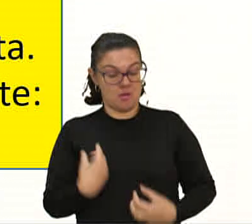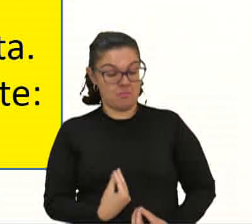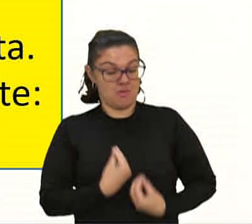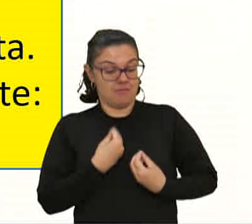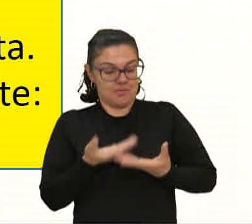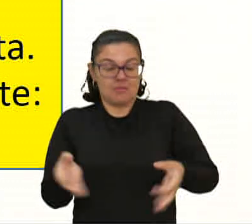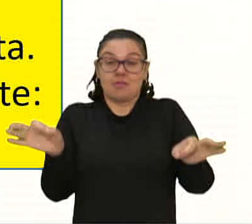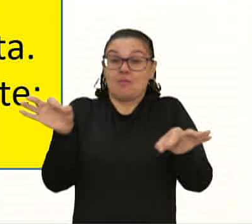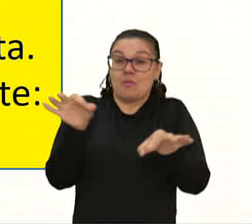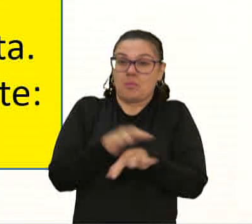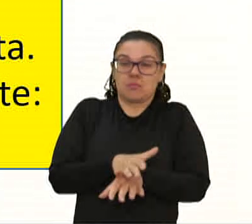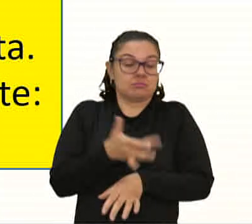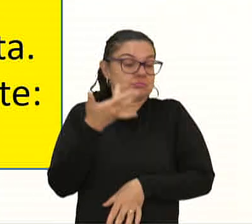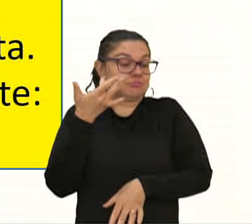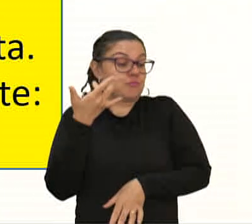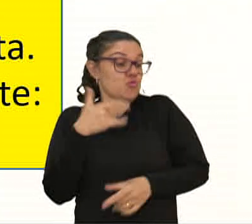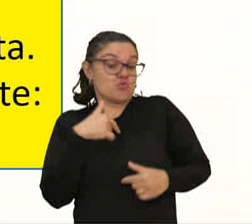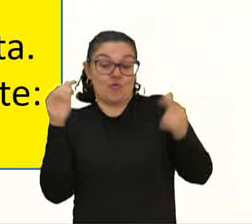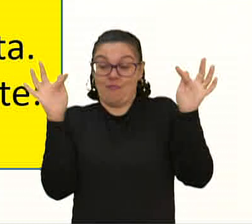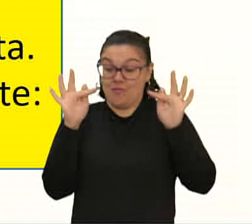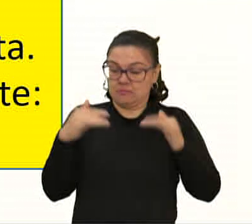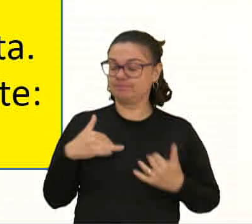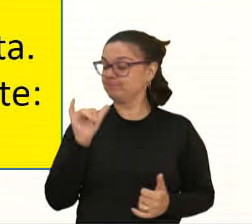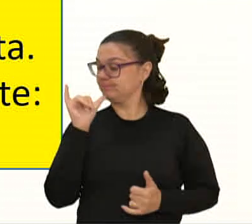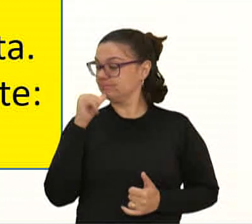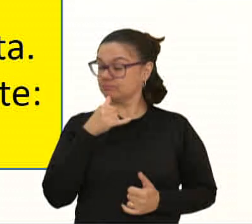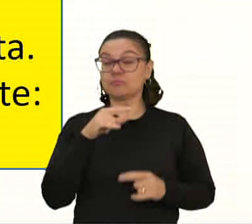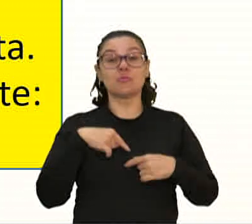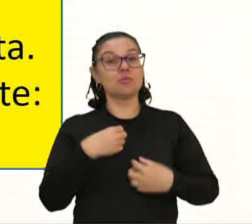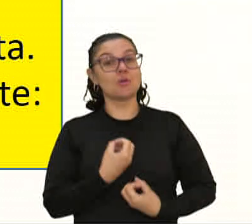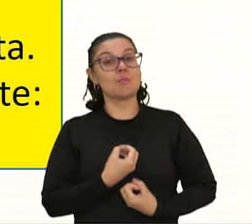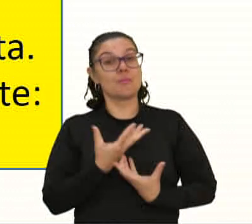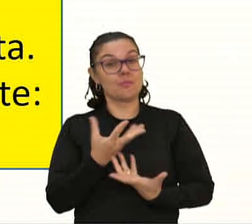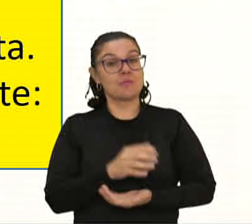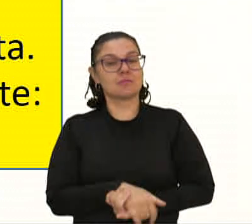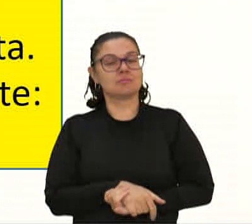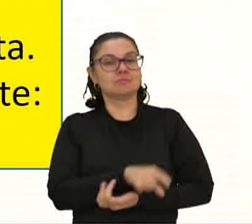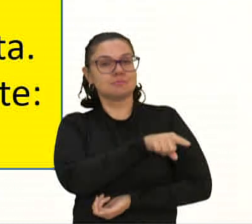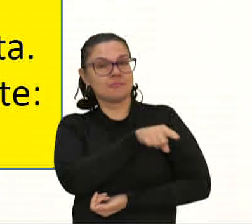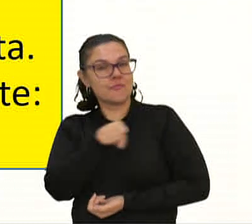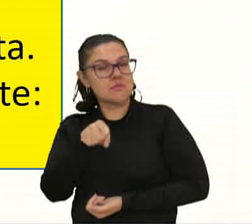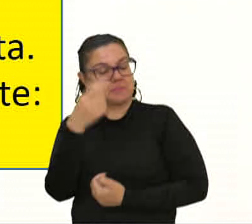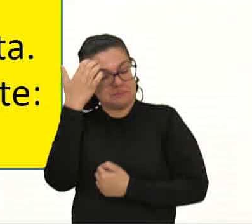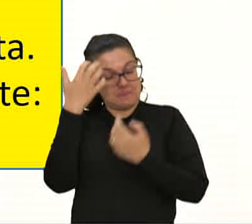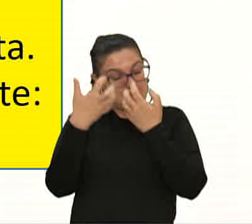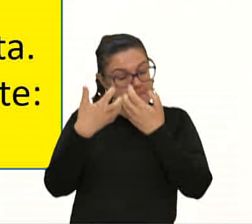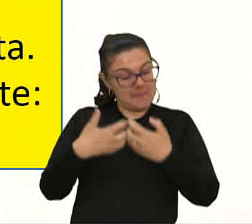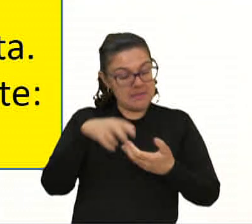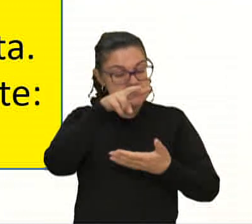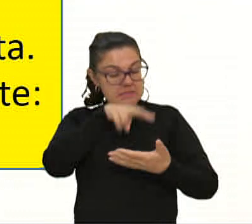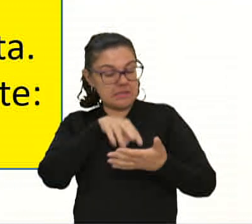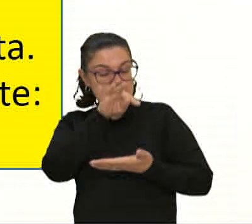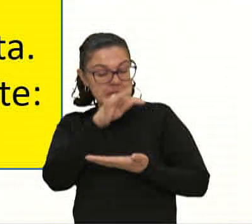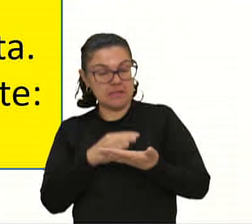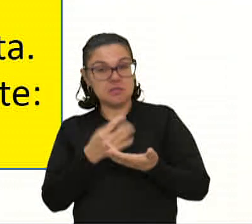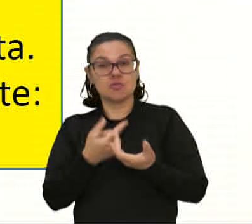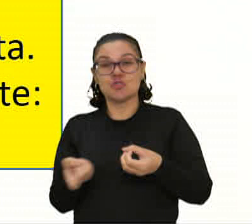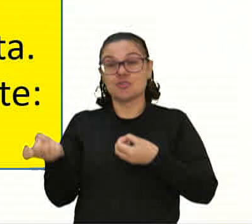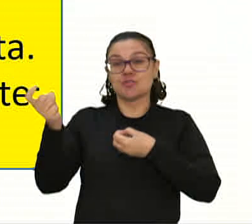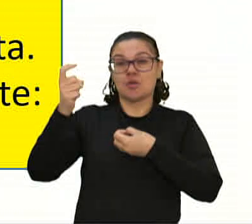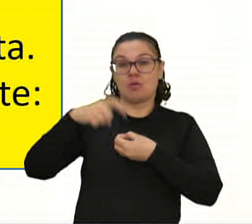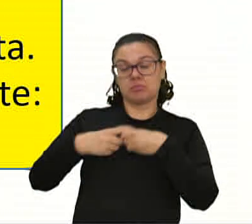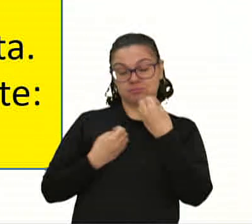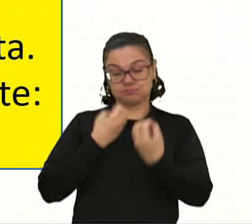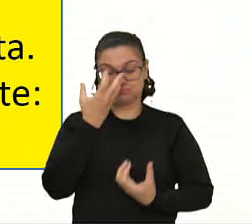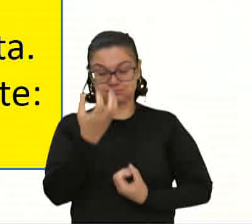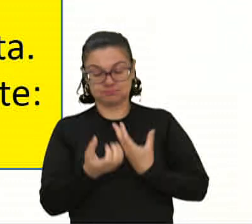está completa. Não sou alegre, não sou triste, sou poeta. Pessoal, pensem aí, releiam o texto, eu já volto fazendo alguns